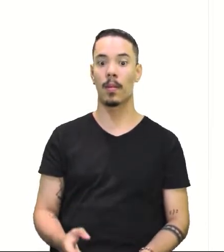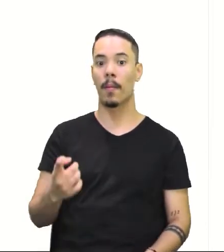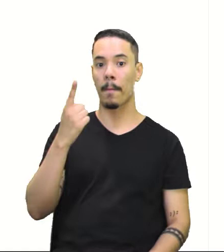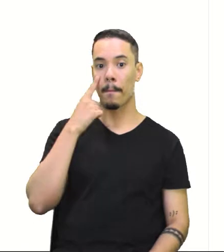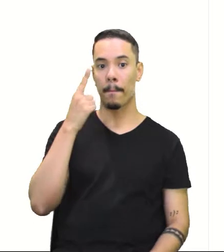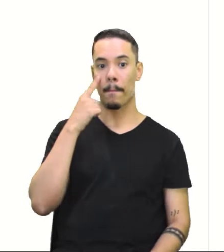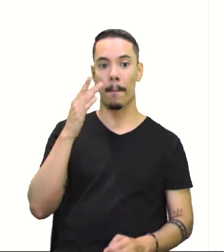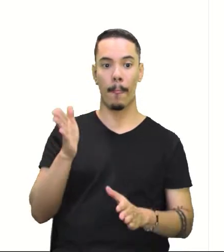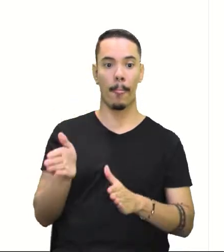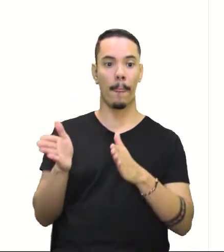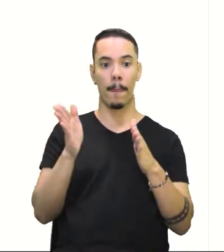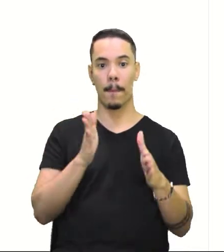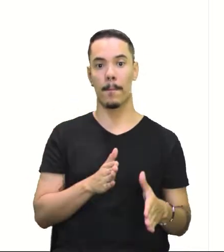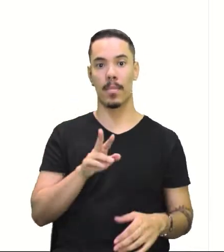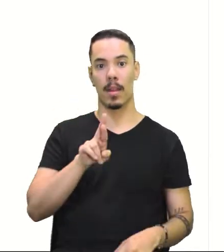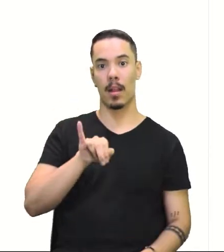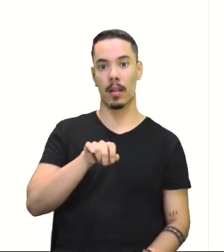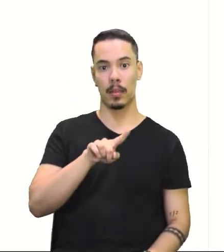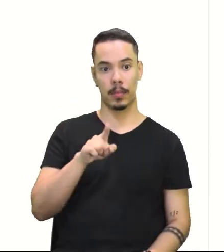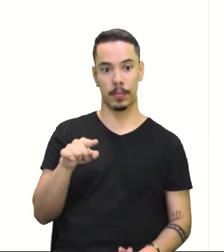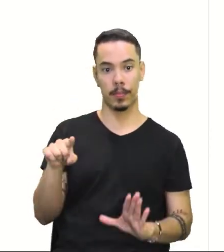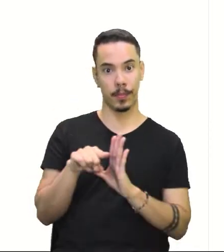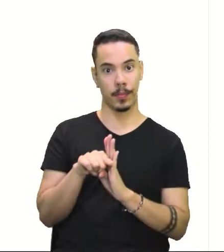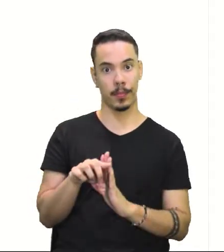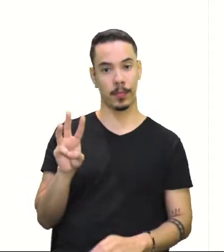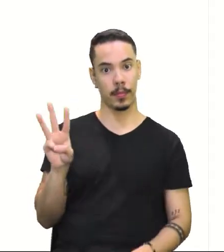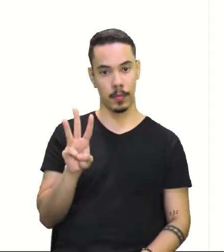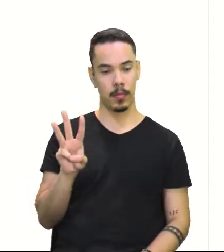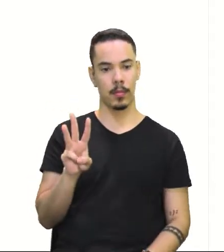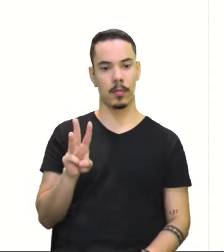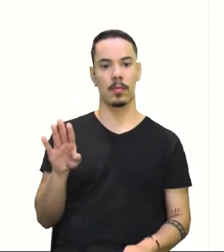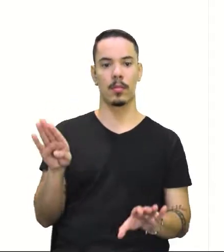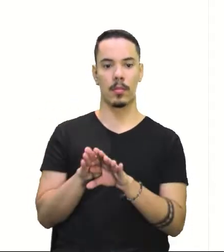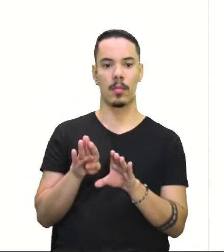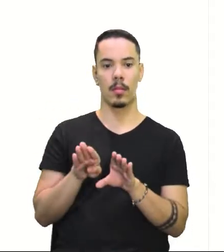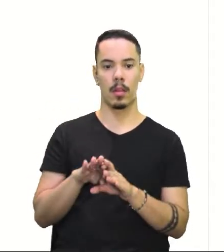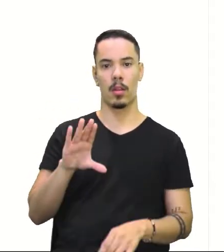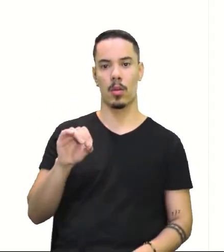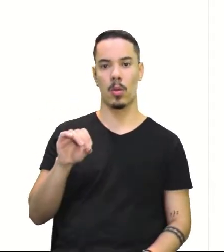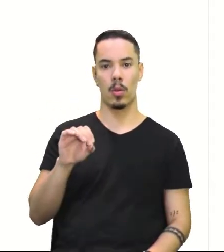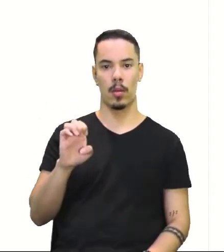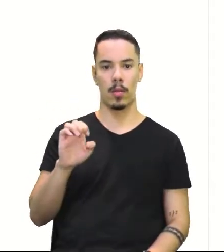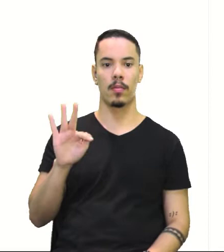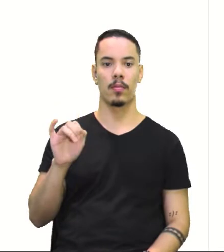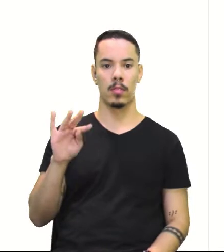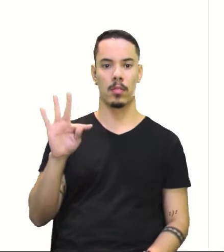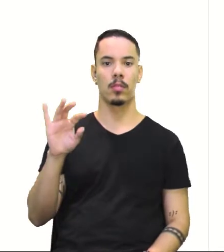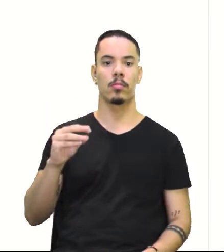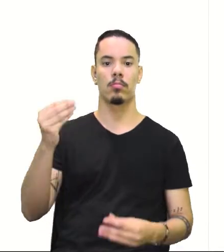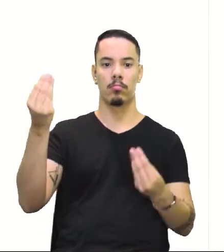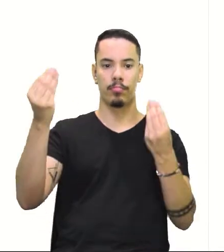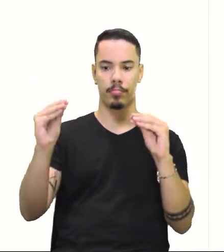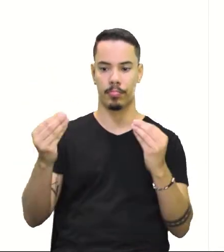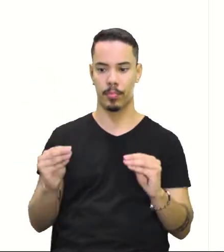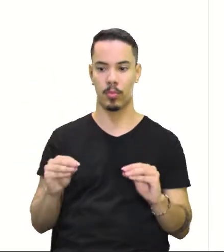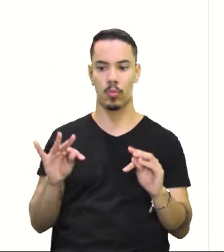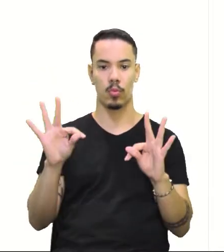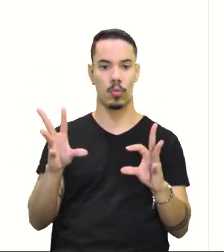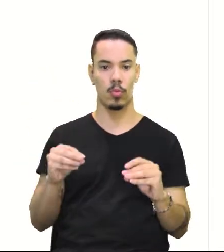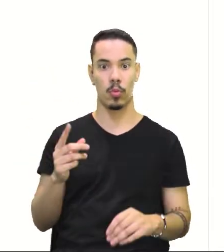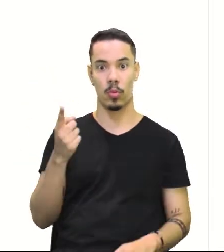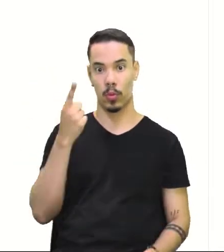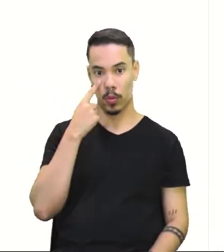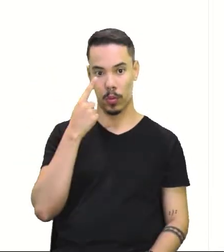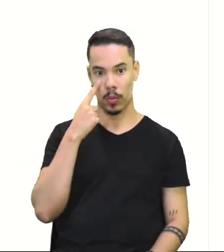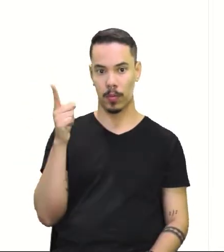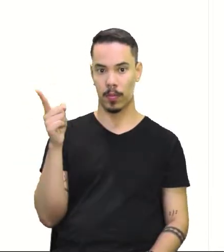A nossa raiz. Menos 3. Aqui a gente vai baixar os coeficientes. 2, vamos ver se temos todos, né? 7. Ah,